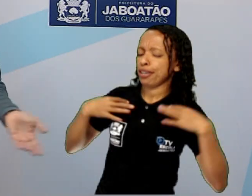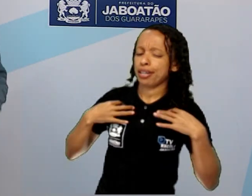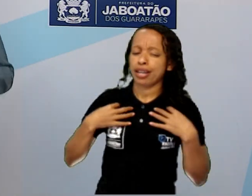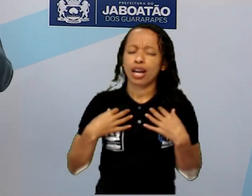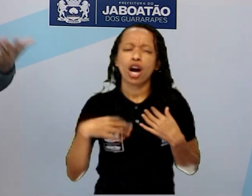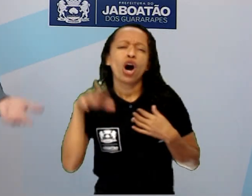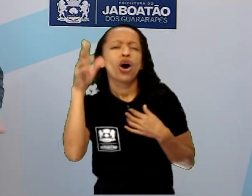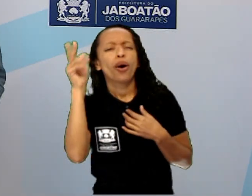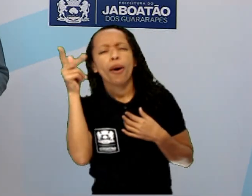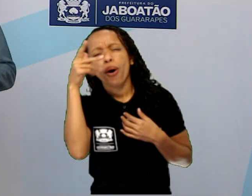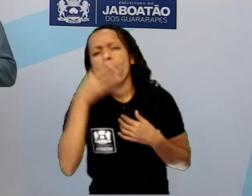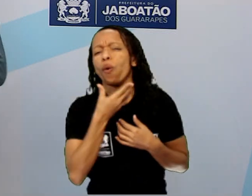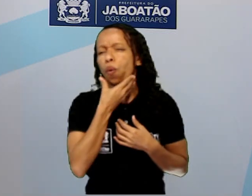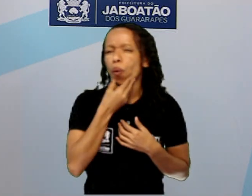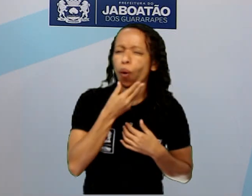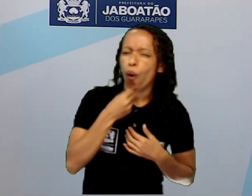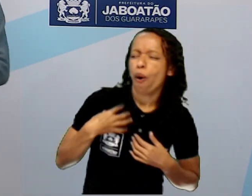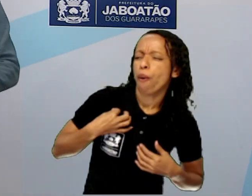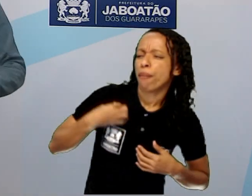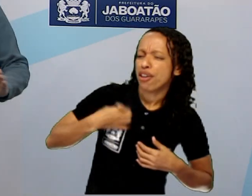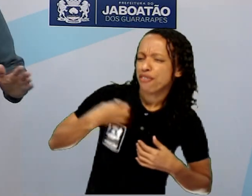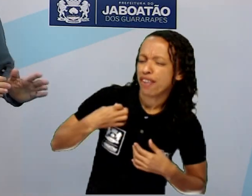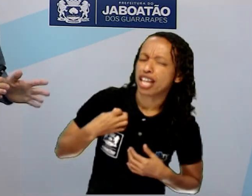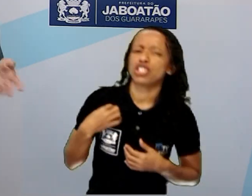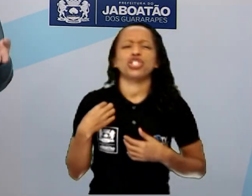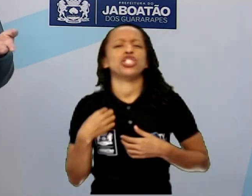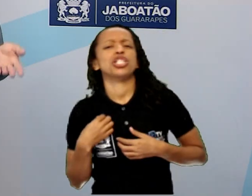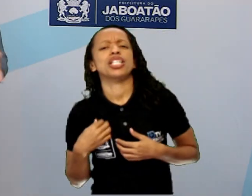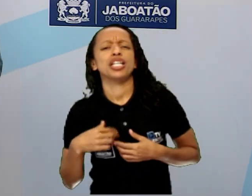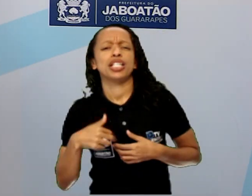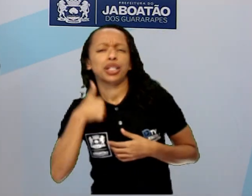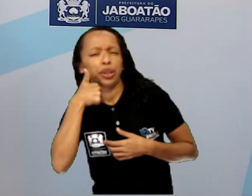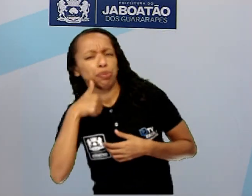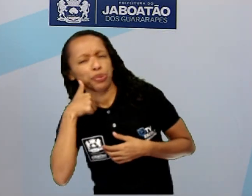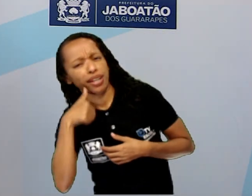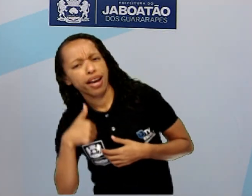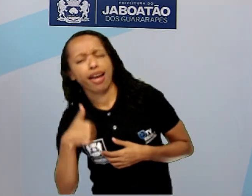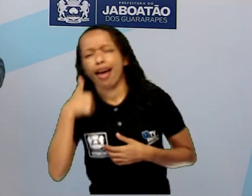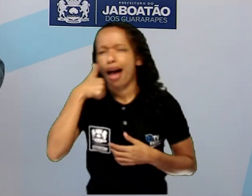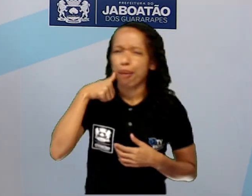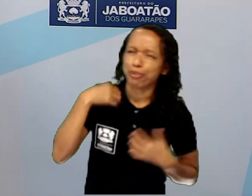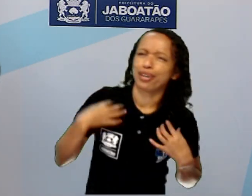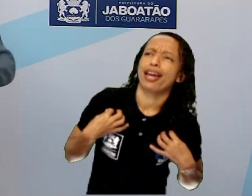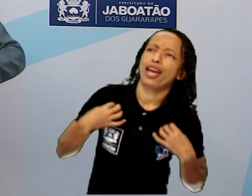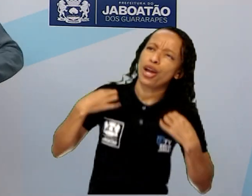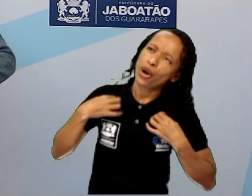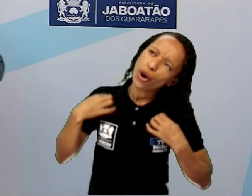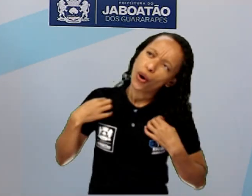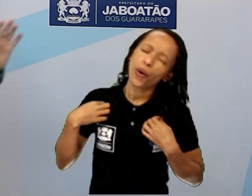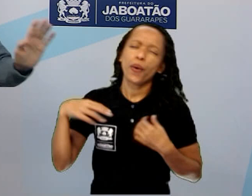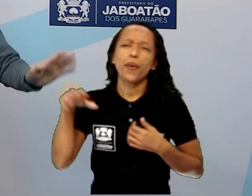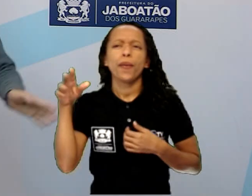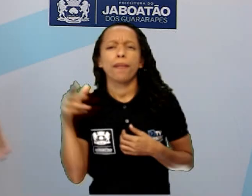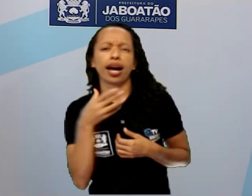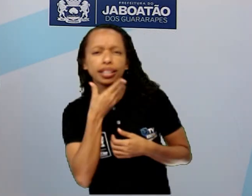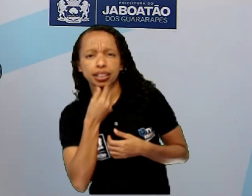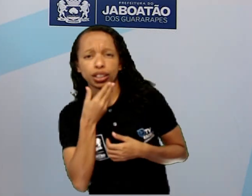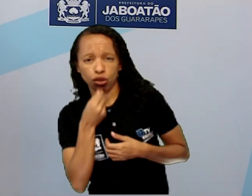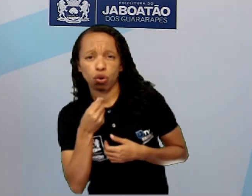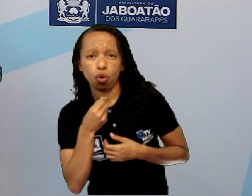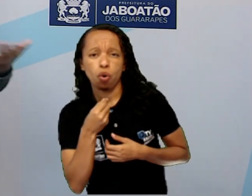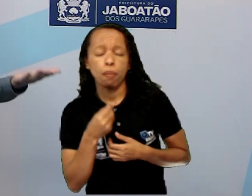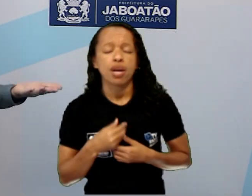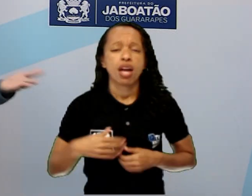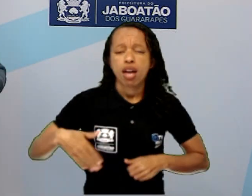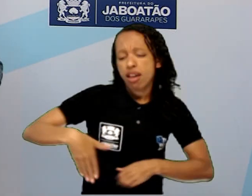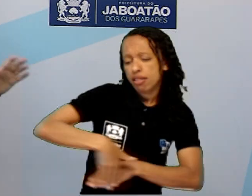rua desinibidas, saindo um pouco da realidade para brincar na rua né, com o devido respeito, com o devido cuidado,